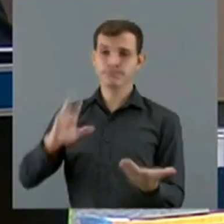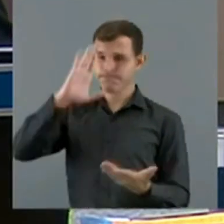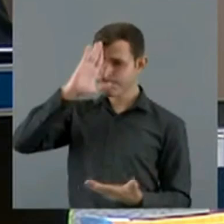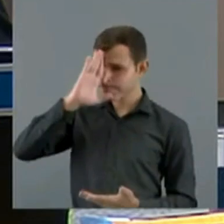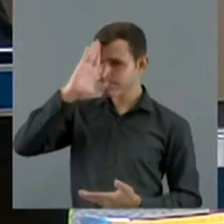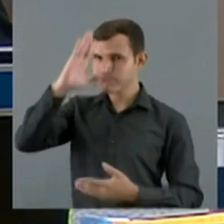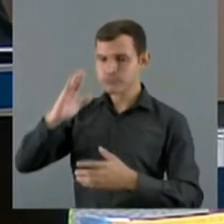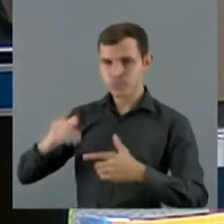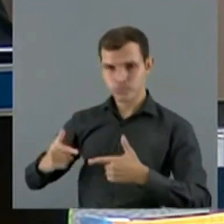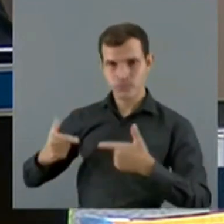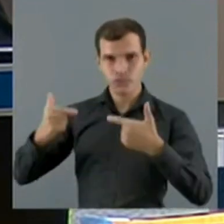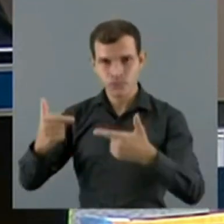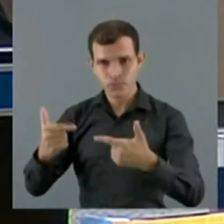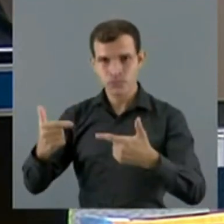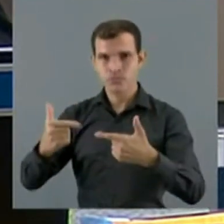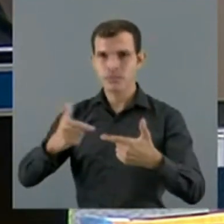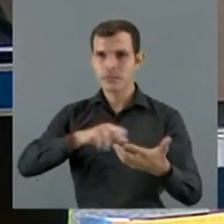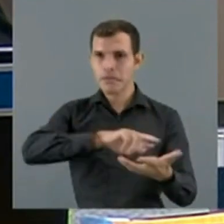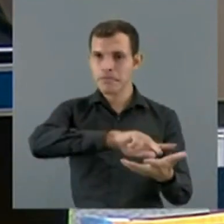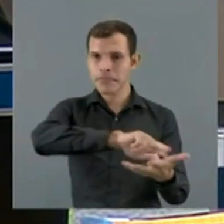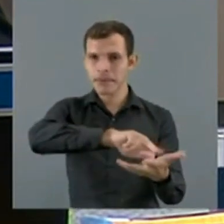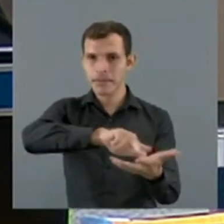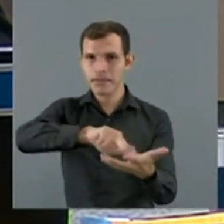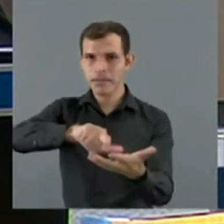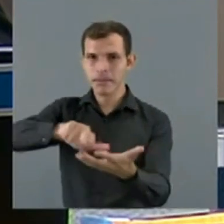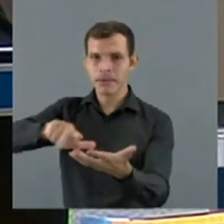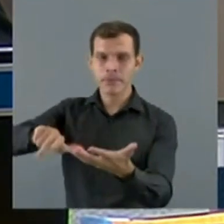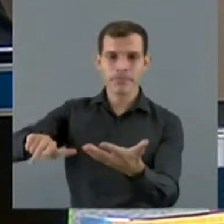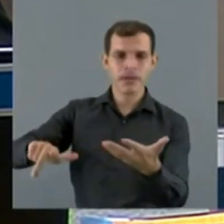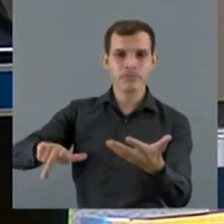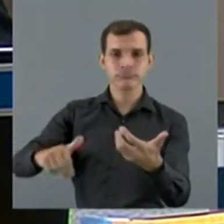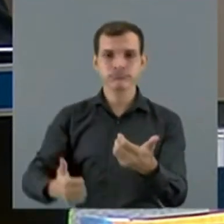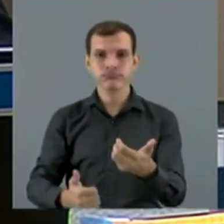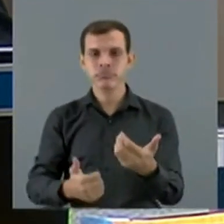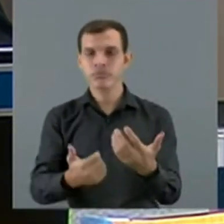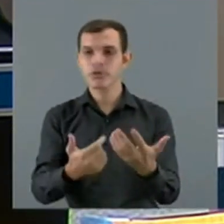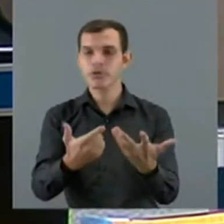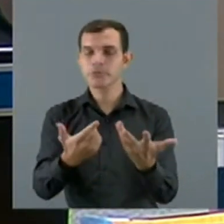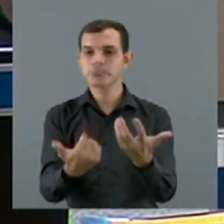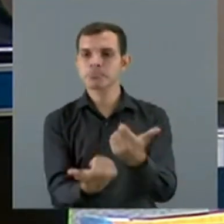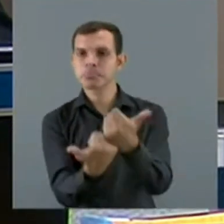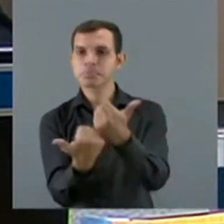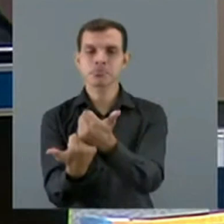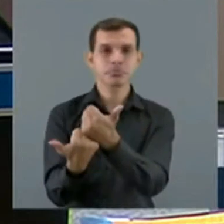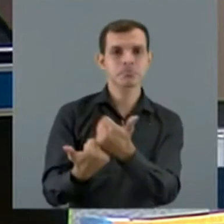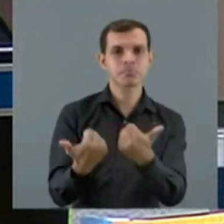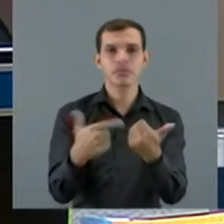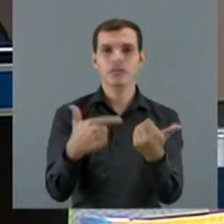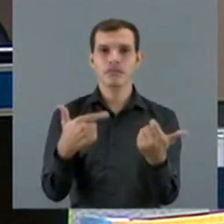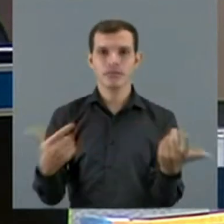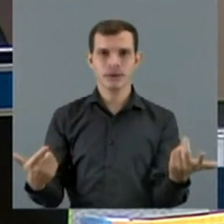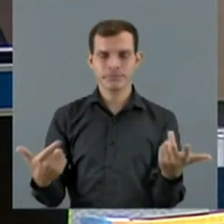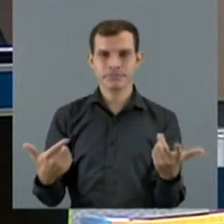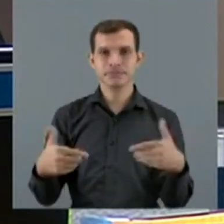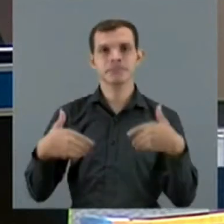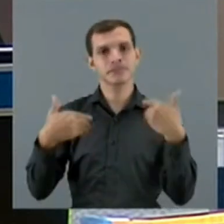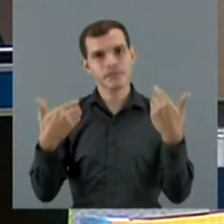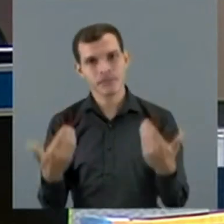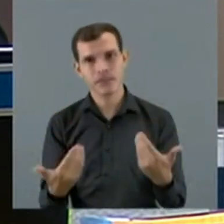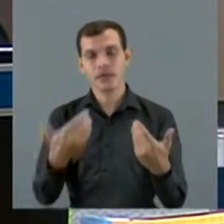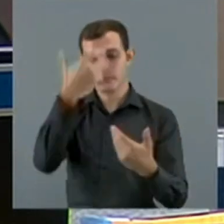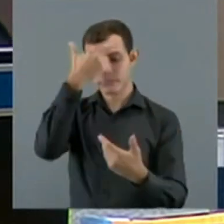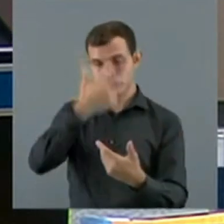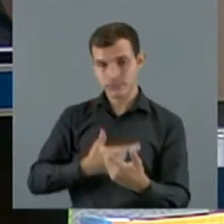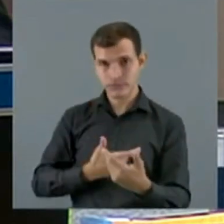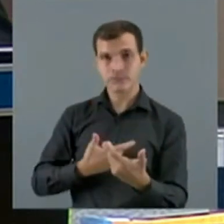a toda uma tipologia de invisibilidade. Para além minha história de vida e da